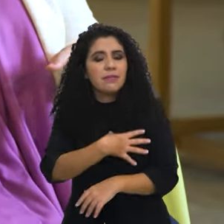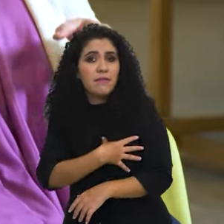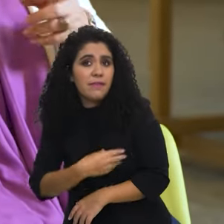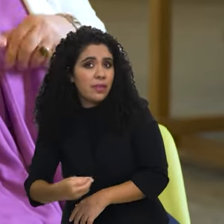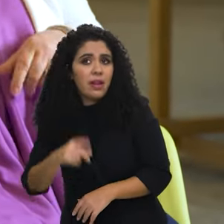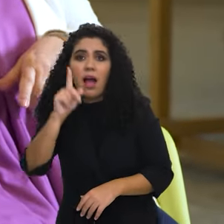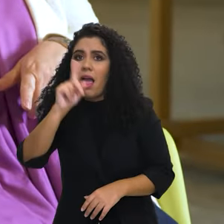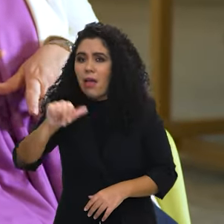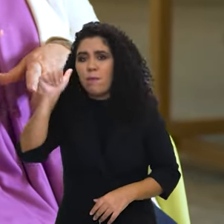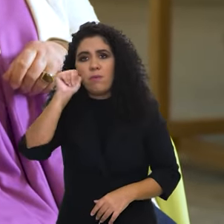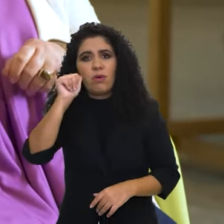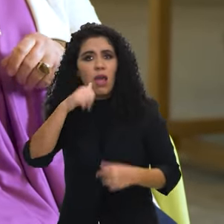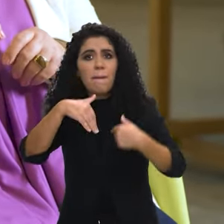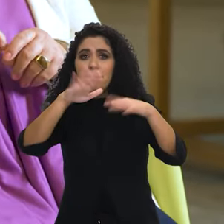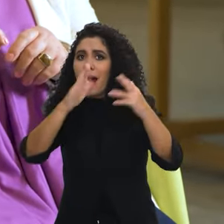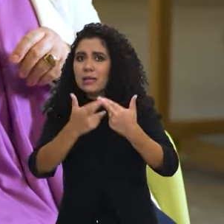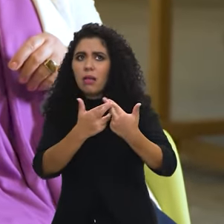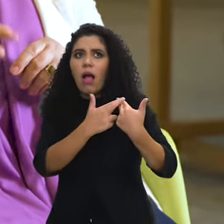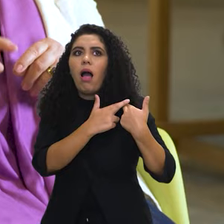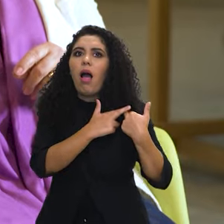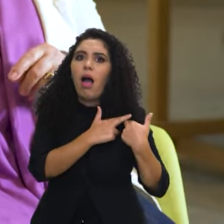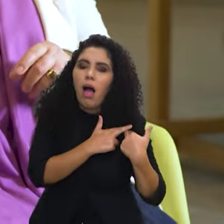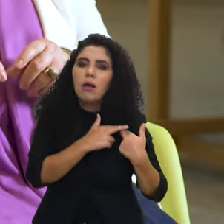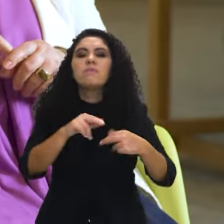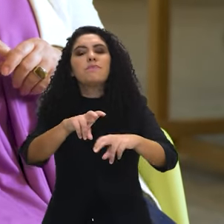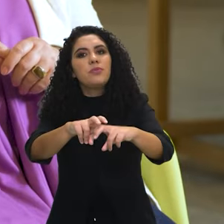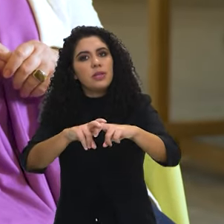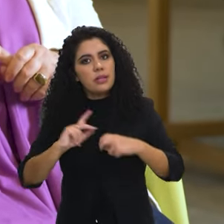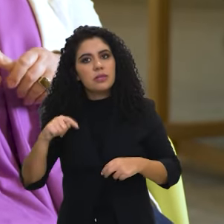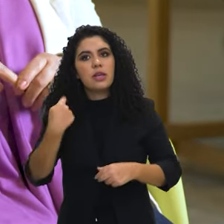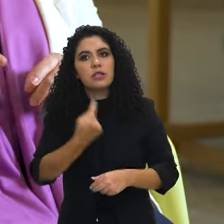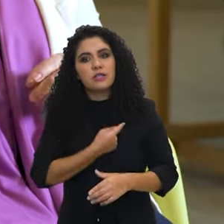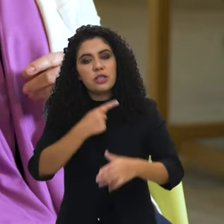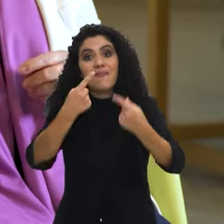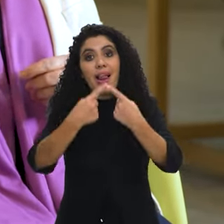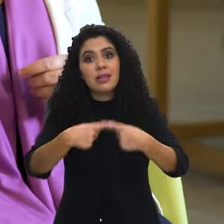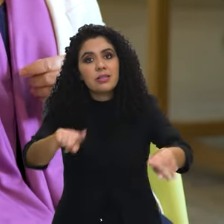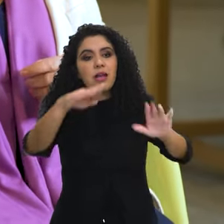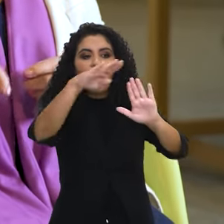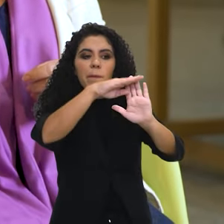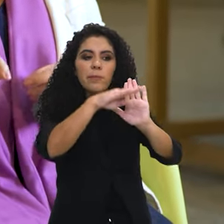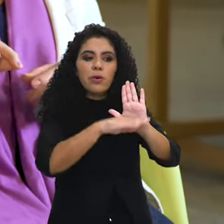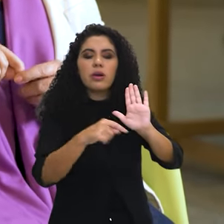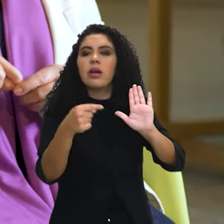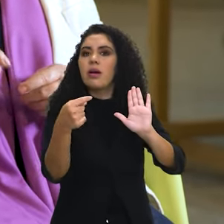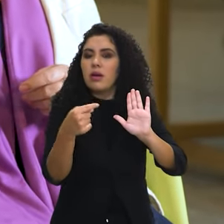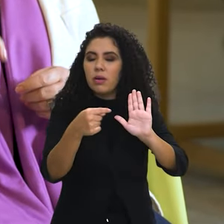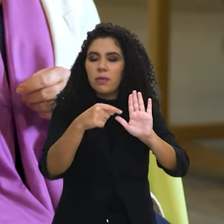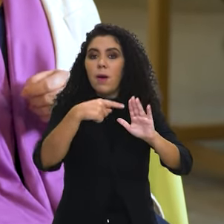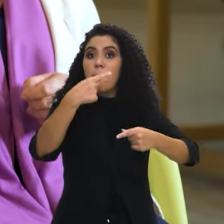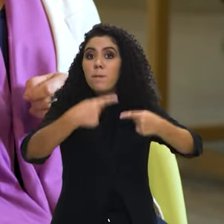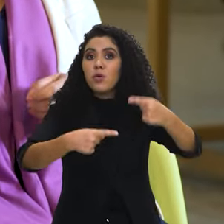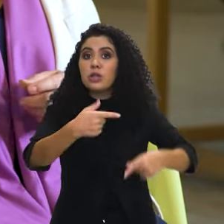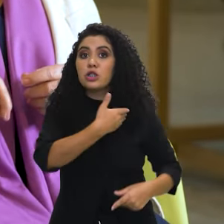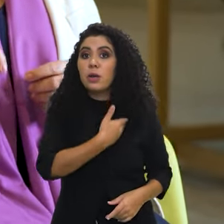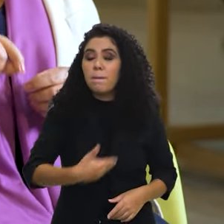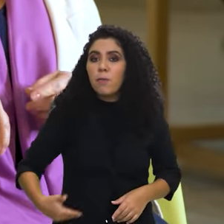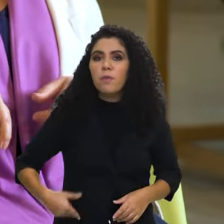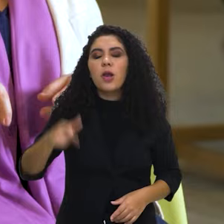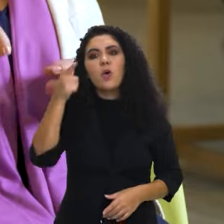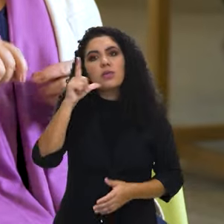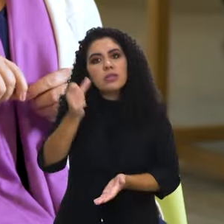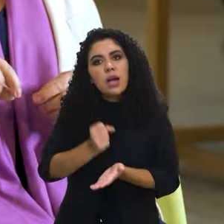as mulheres e é por isso que em maio nós vamos soltar uma política nacional de cuidados nós precisamos ter uma política pública que dê conta de